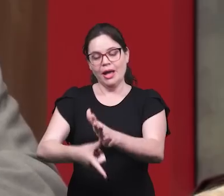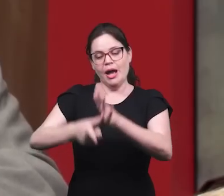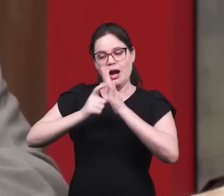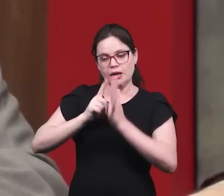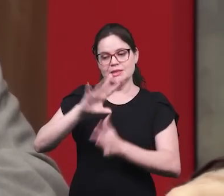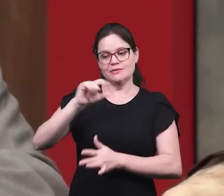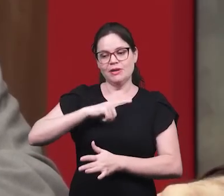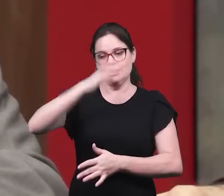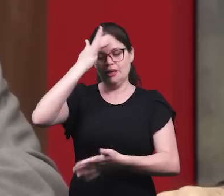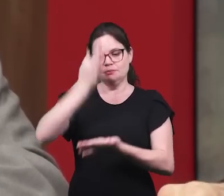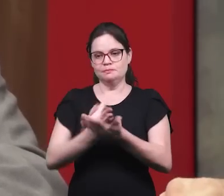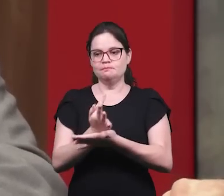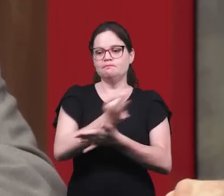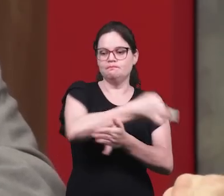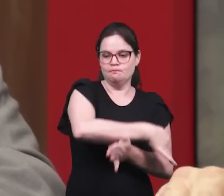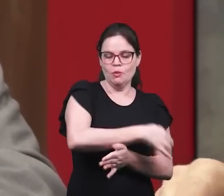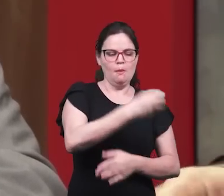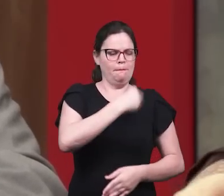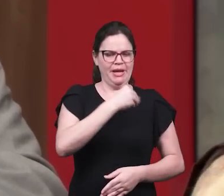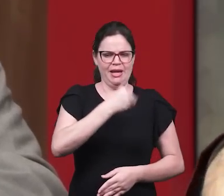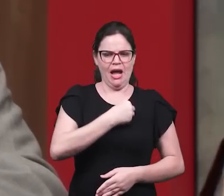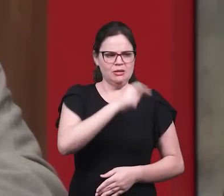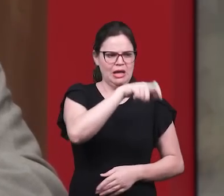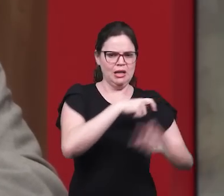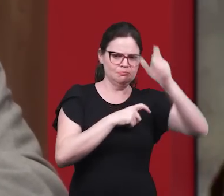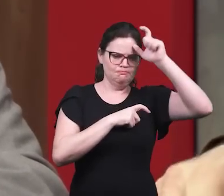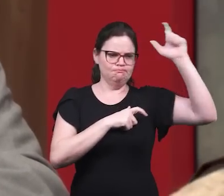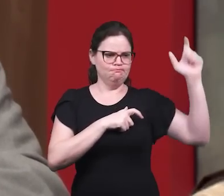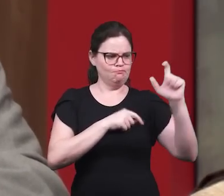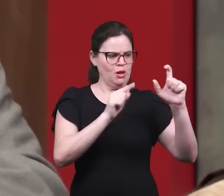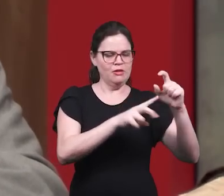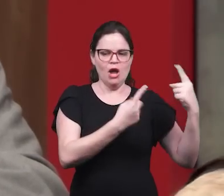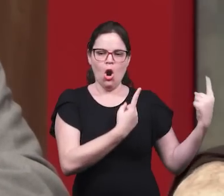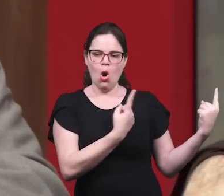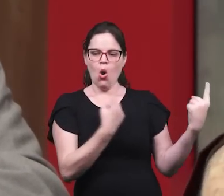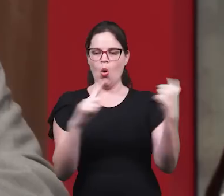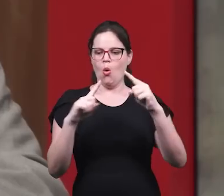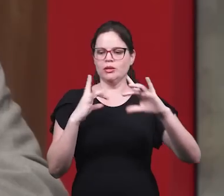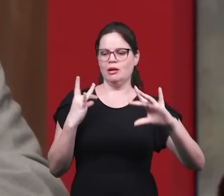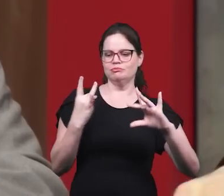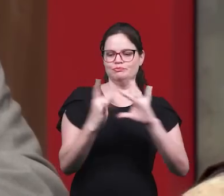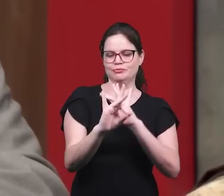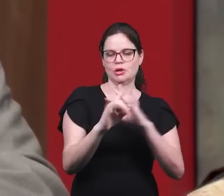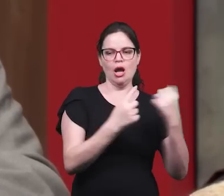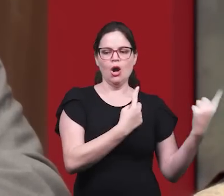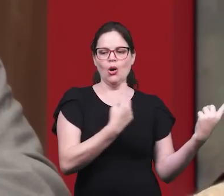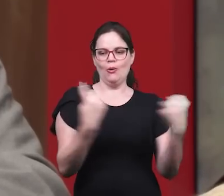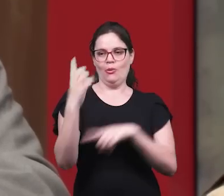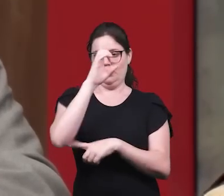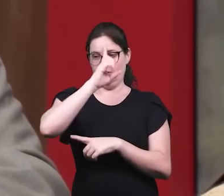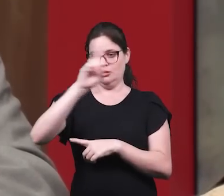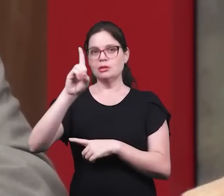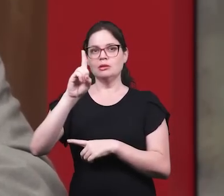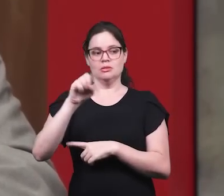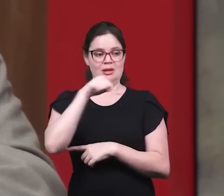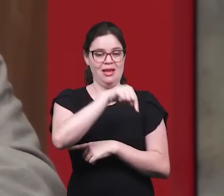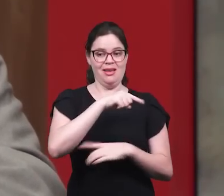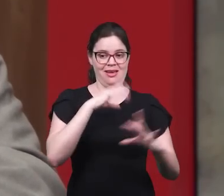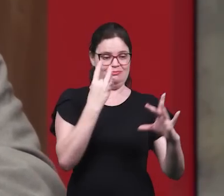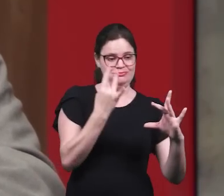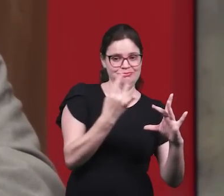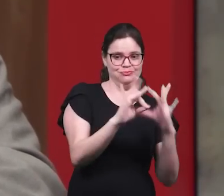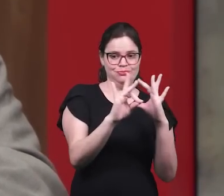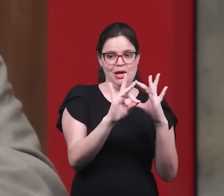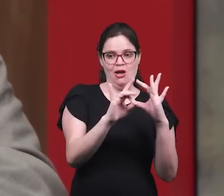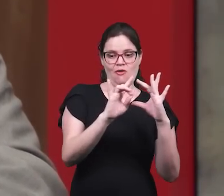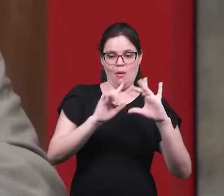pecado, o filho da perdição, o qual se opõe e se levanta contra tudo que se chama Deus ou se adora, de sorte que se